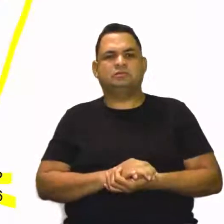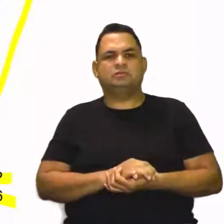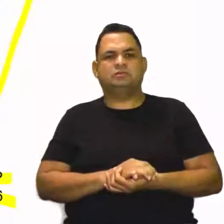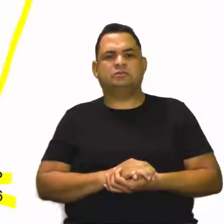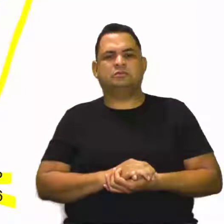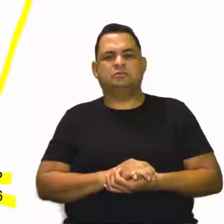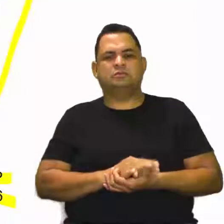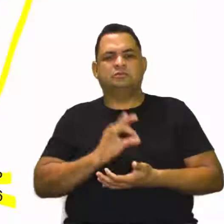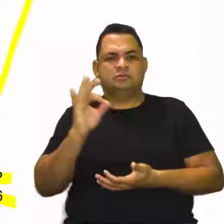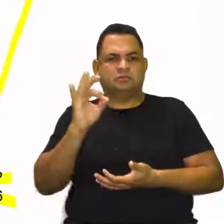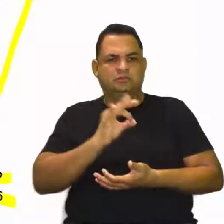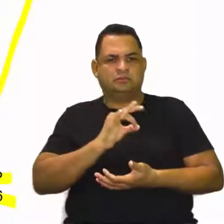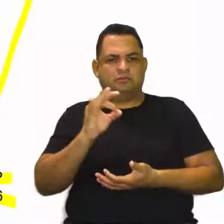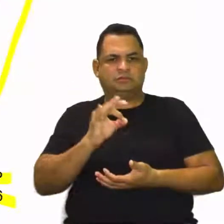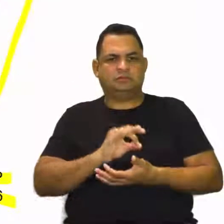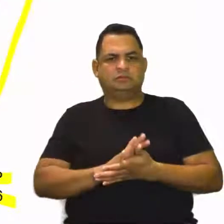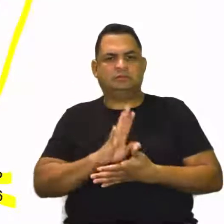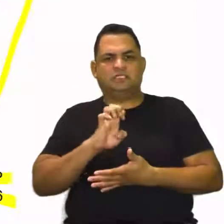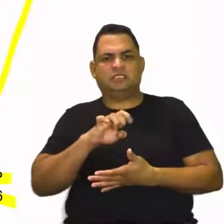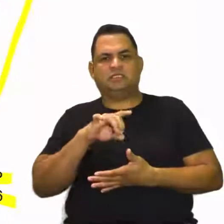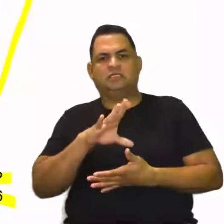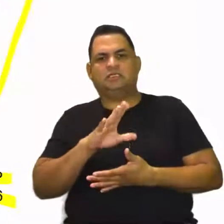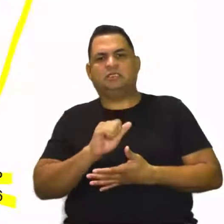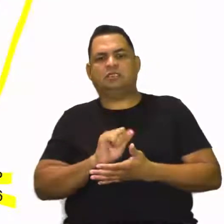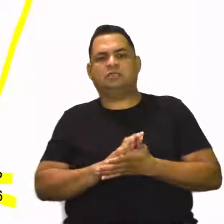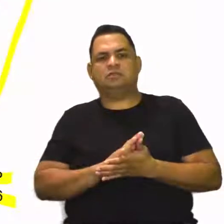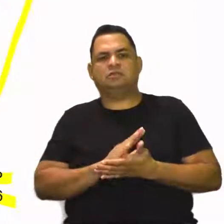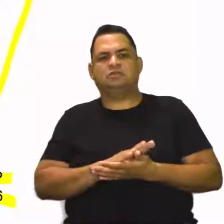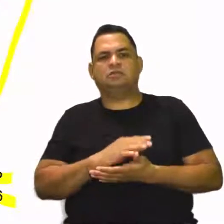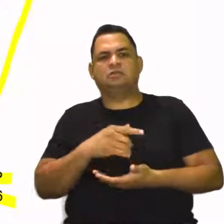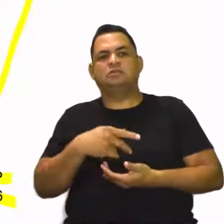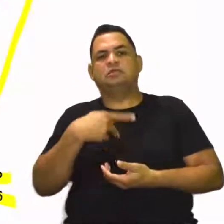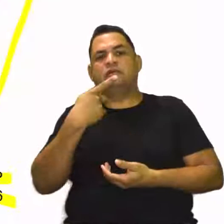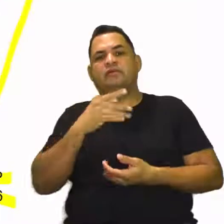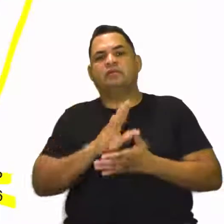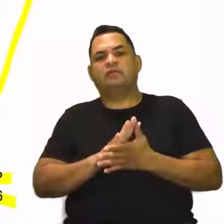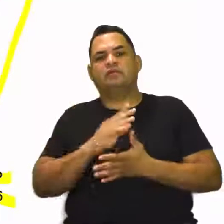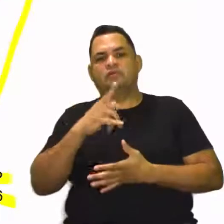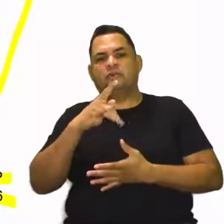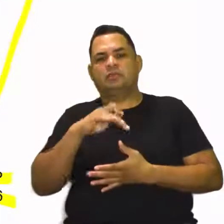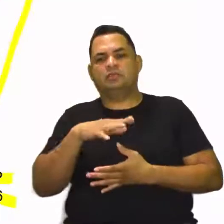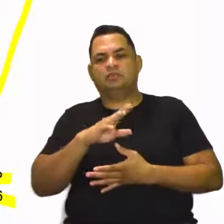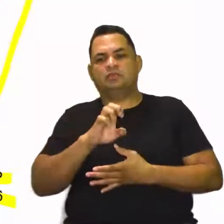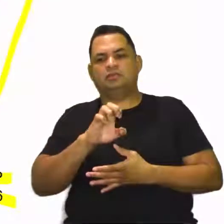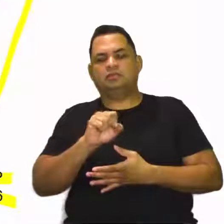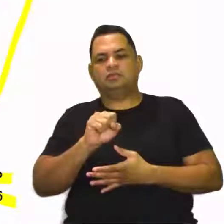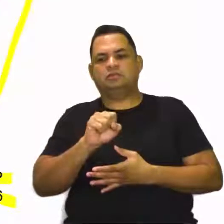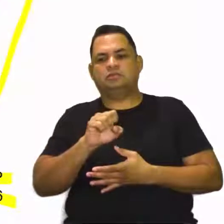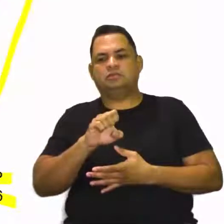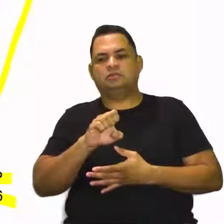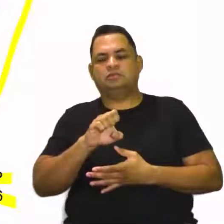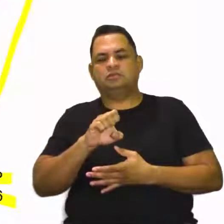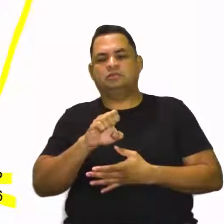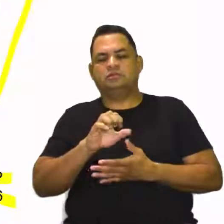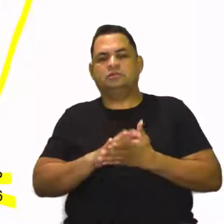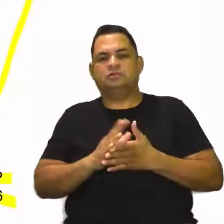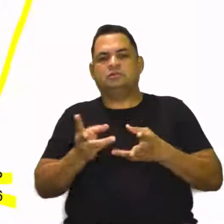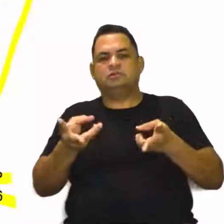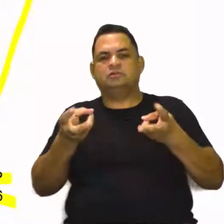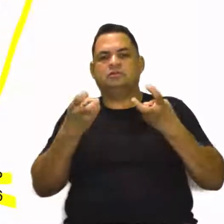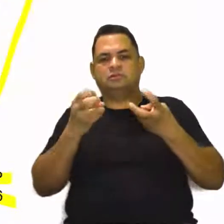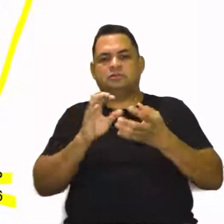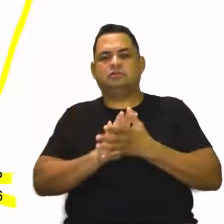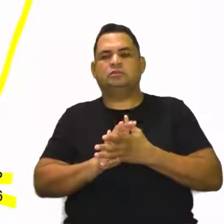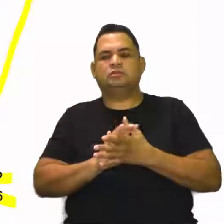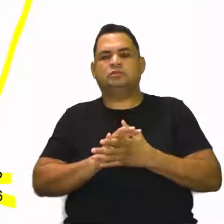as porcentagens da Erica, e um pouquinho mais clarinho aqui, a gente está falando do Pense, tá? A gente também percebe aí, por exemplo, na